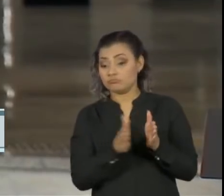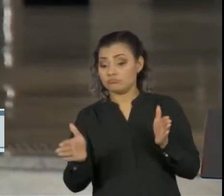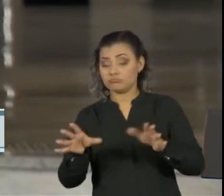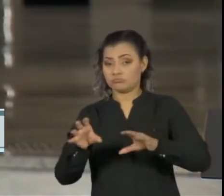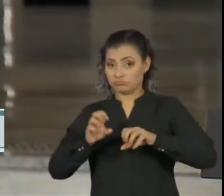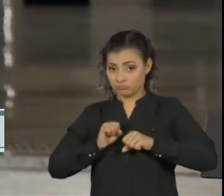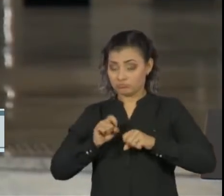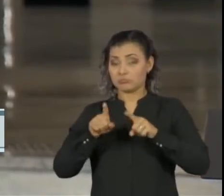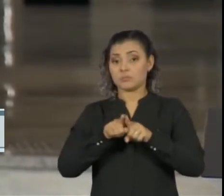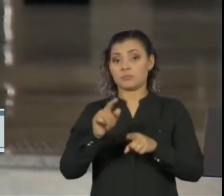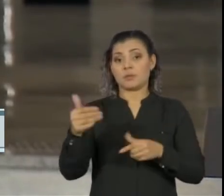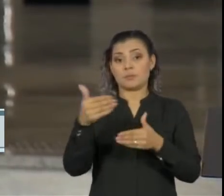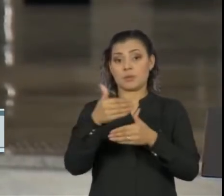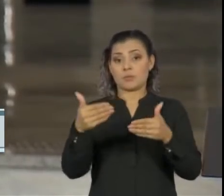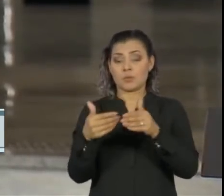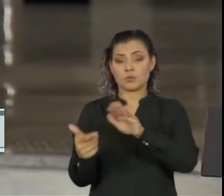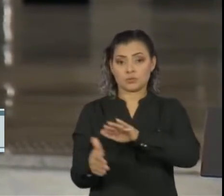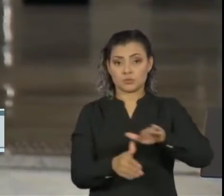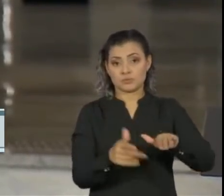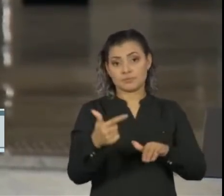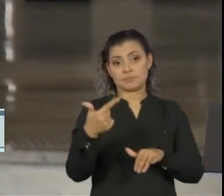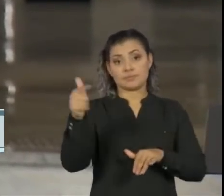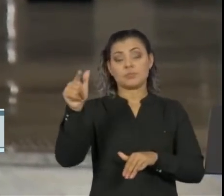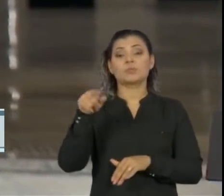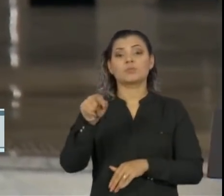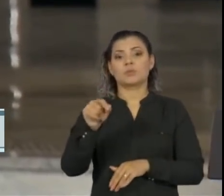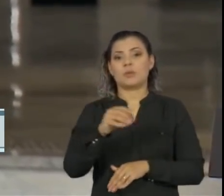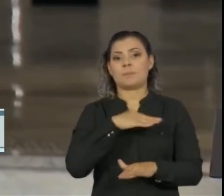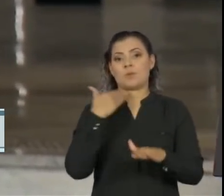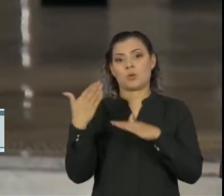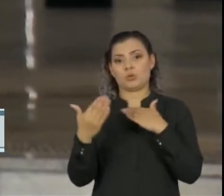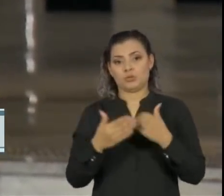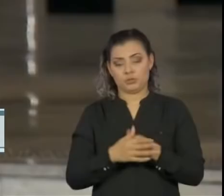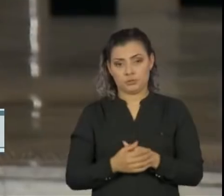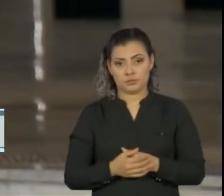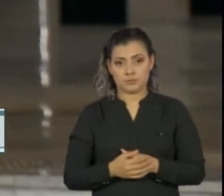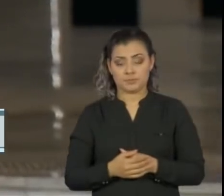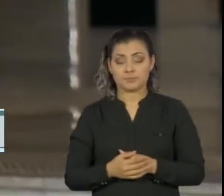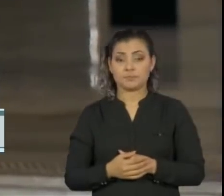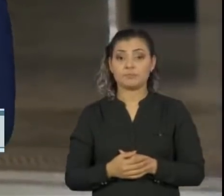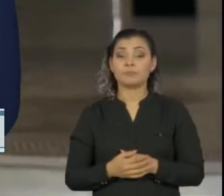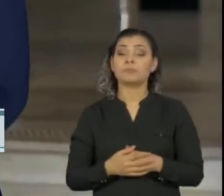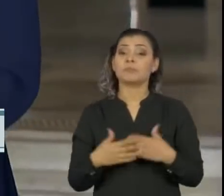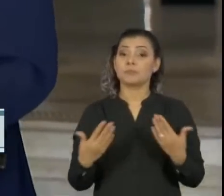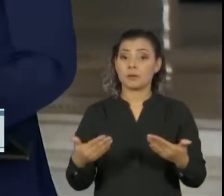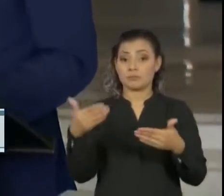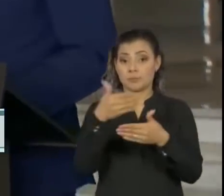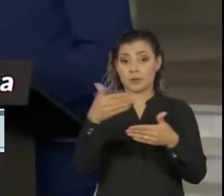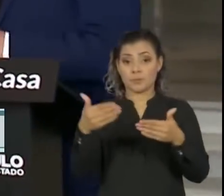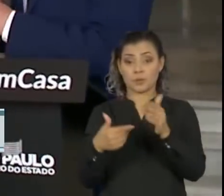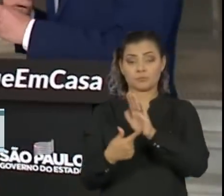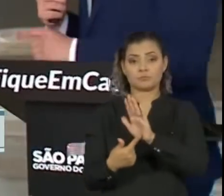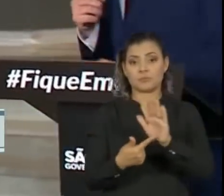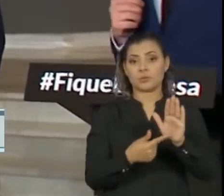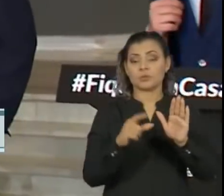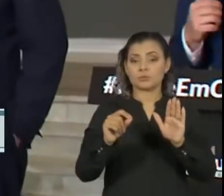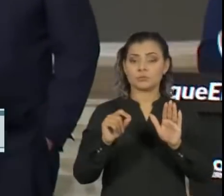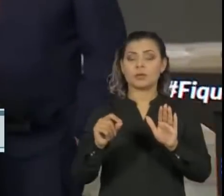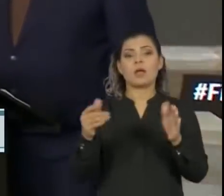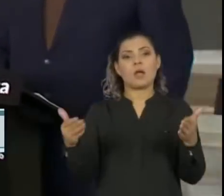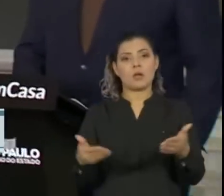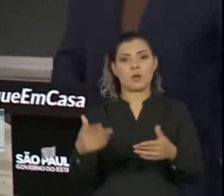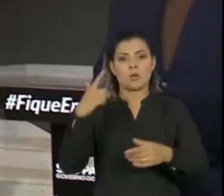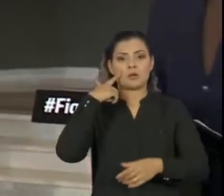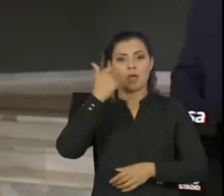e na próxima para óbitos, né? Então, essa é a perspectiva, já com